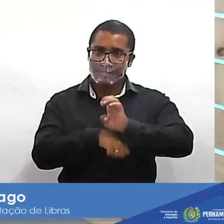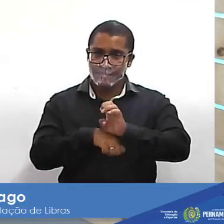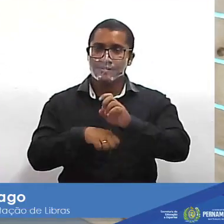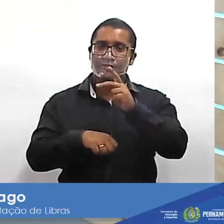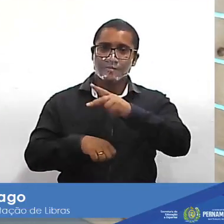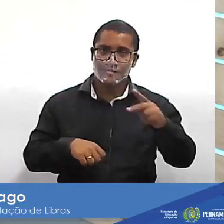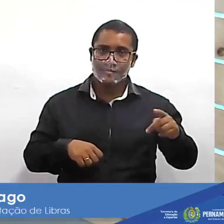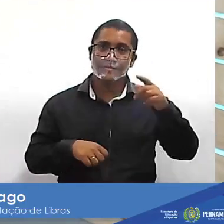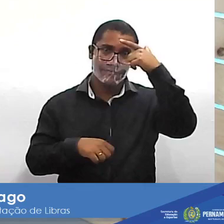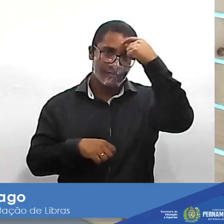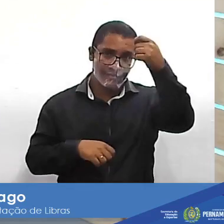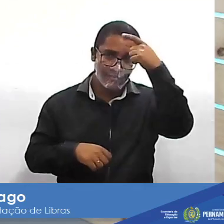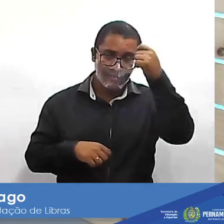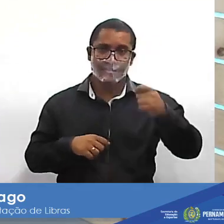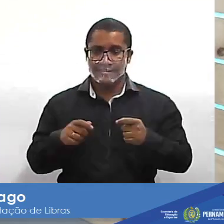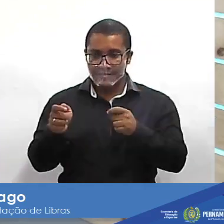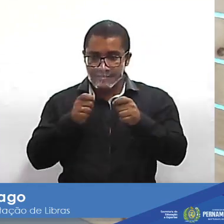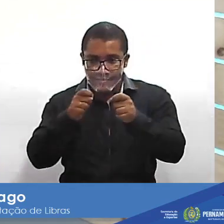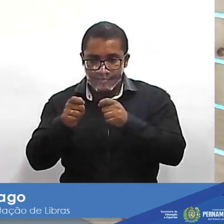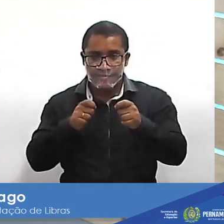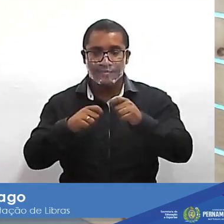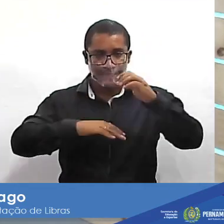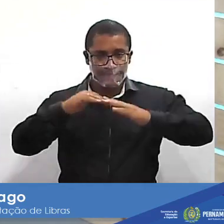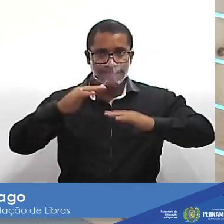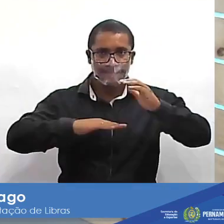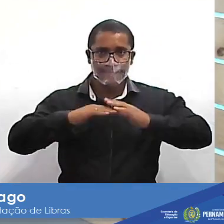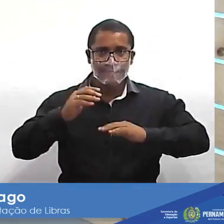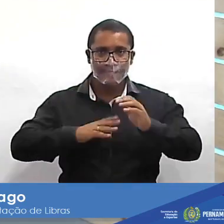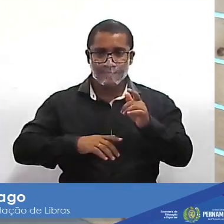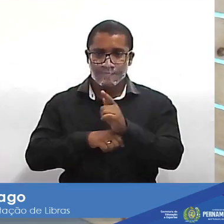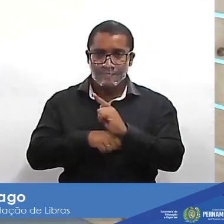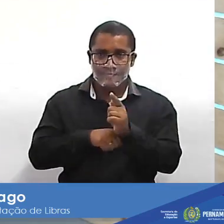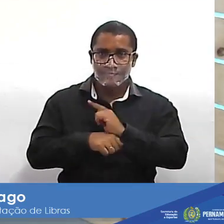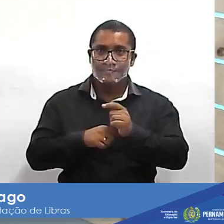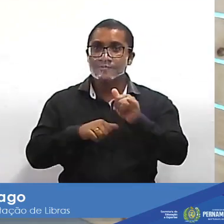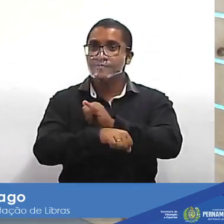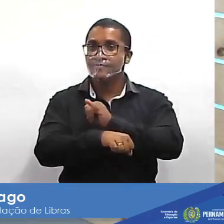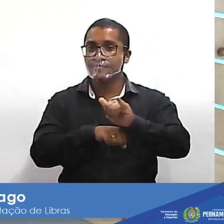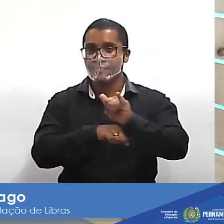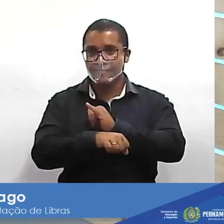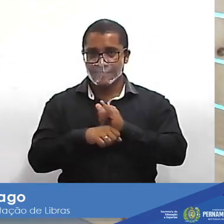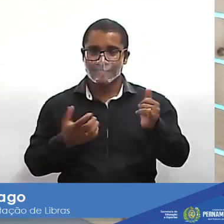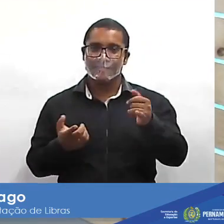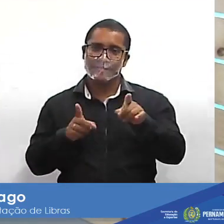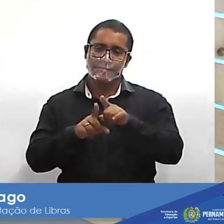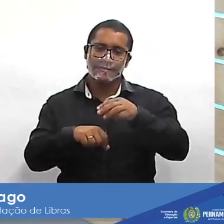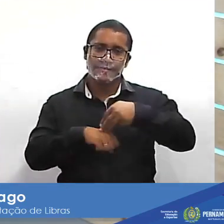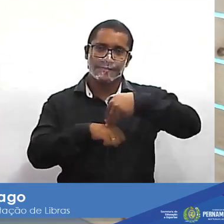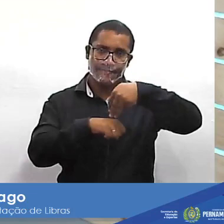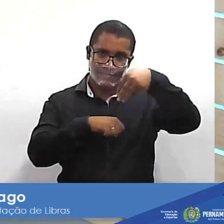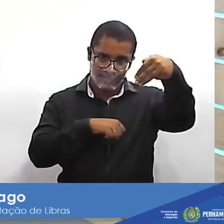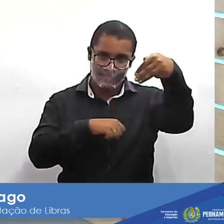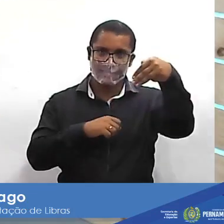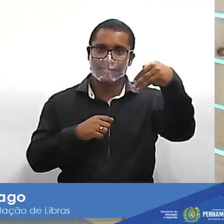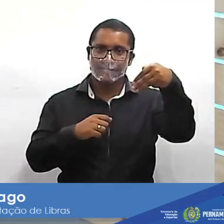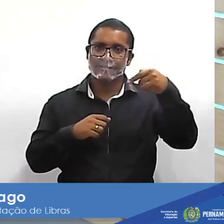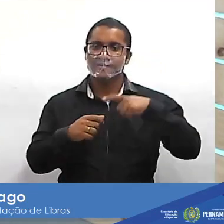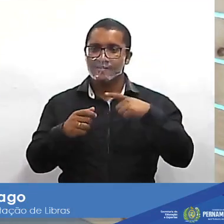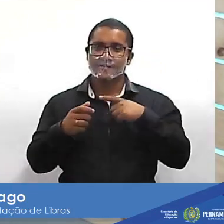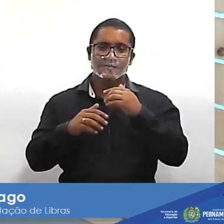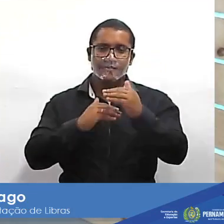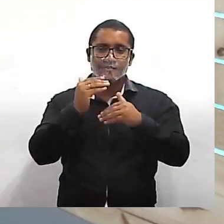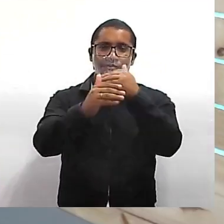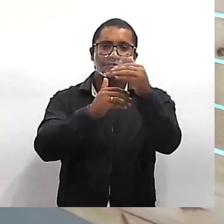administrador, especialista em gestão estratégica de pessoas e mestre em desenvolvimento do consumo. Além disso, André